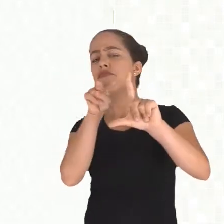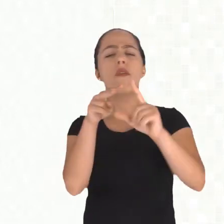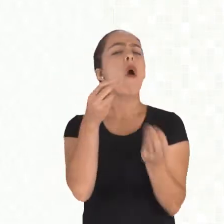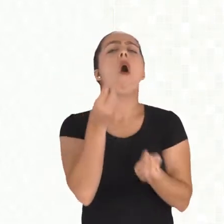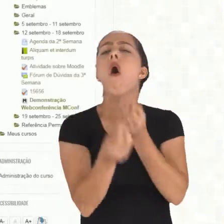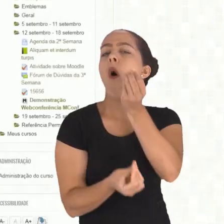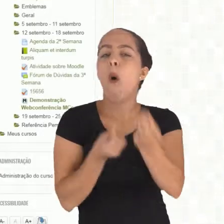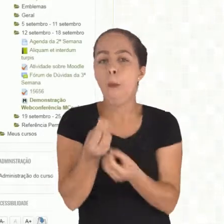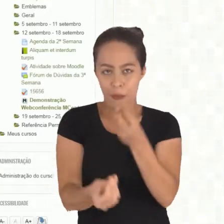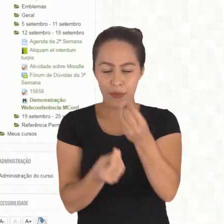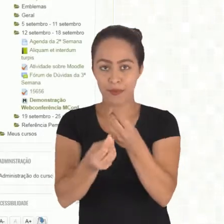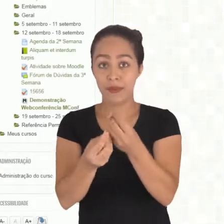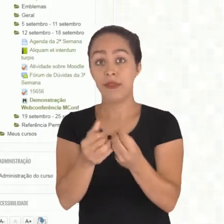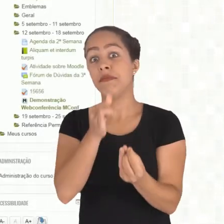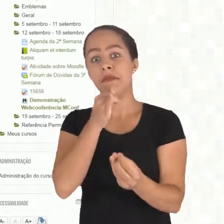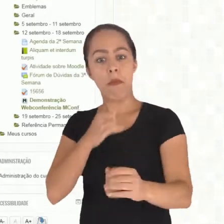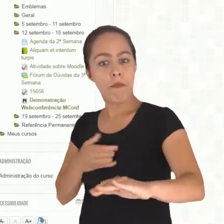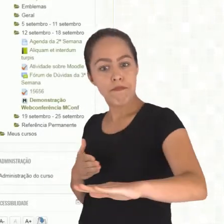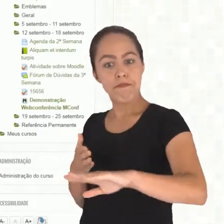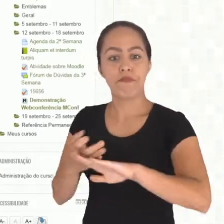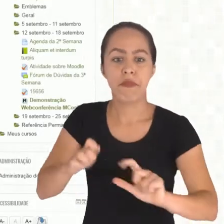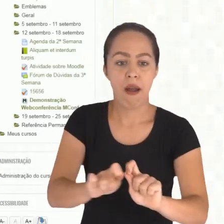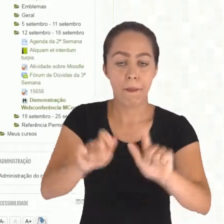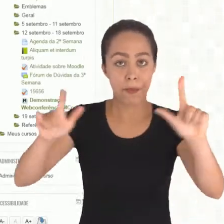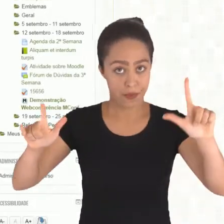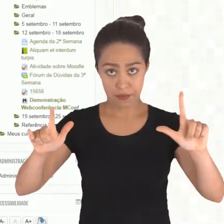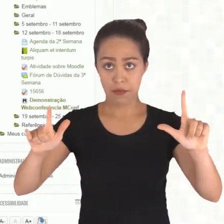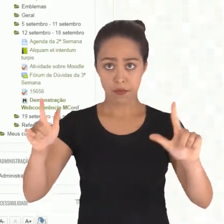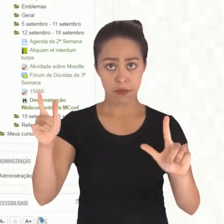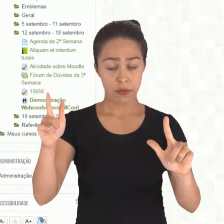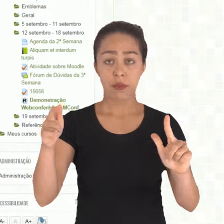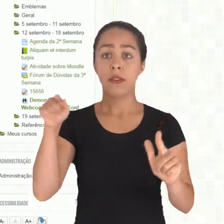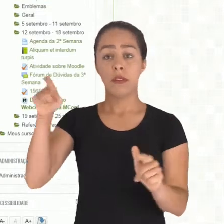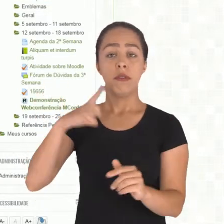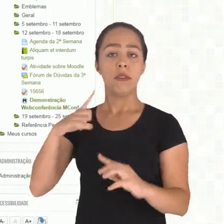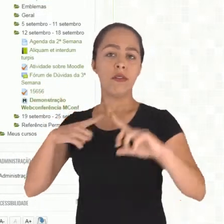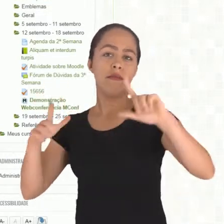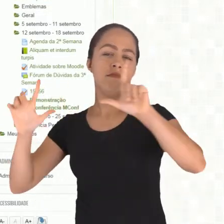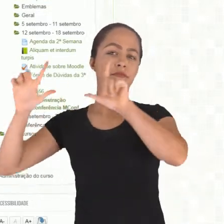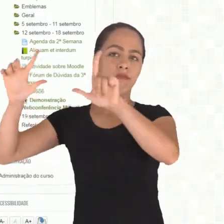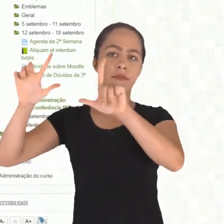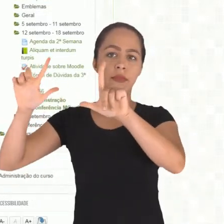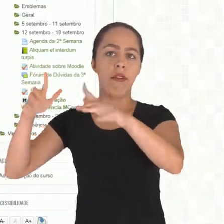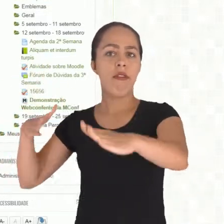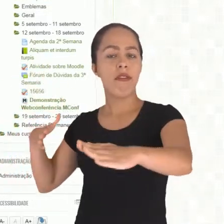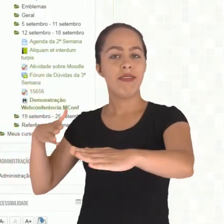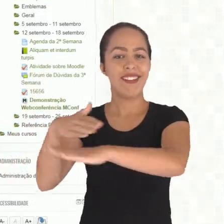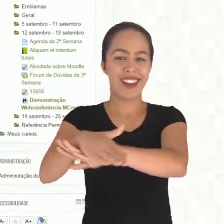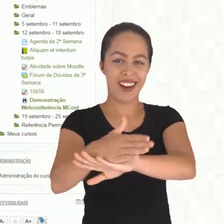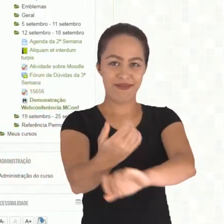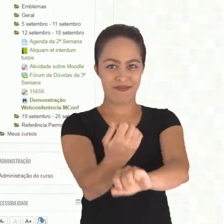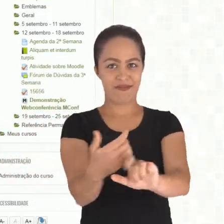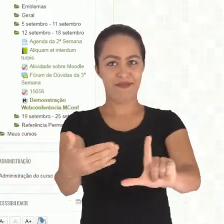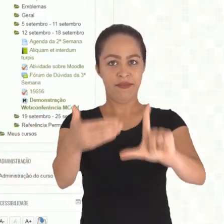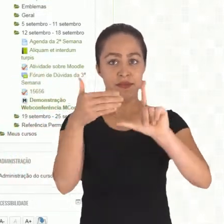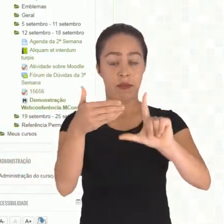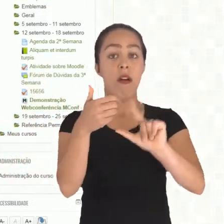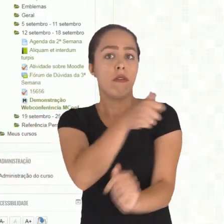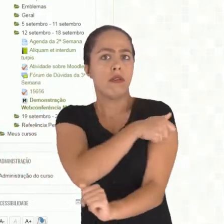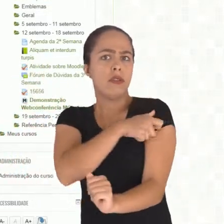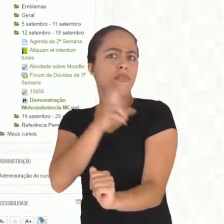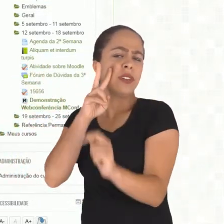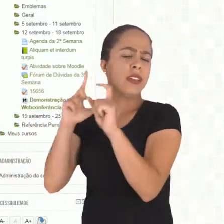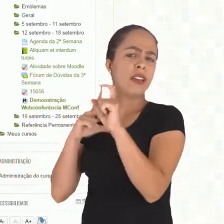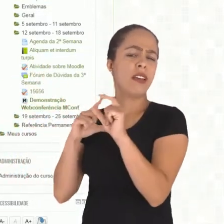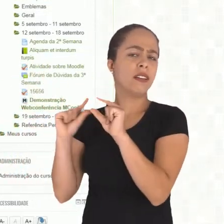sala de webconferência certo entrando no recurso existe aqui esse botão entrar na seção você vê que o aluno ele já vê que existe um